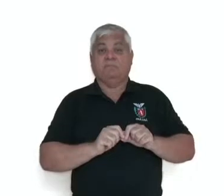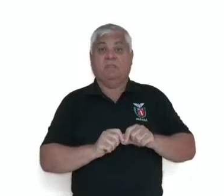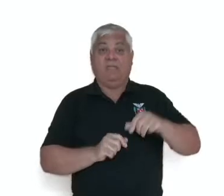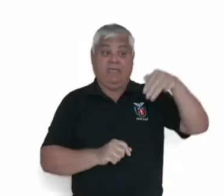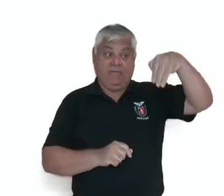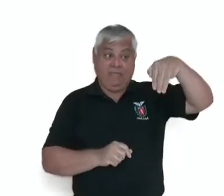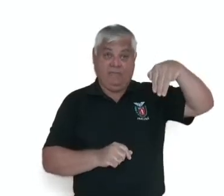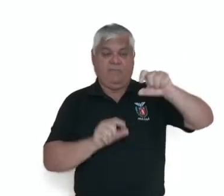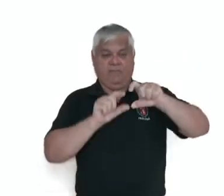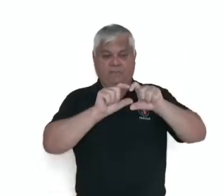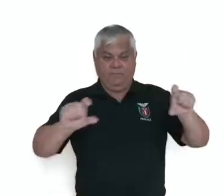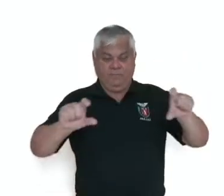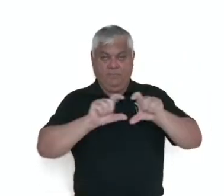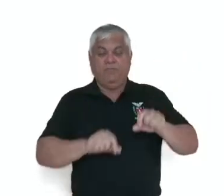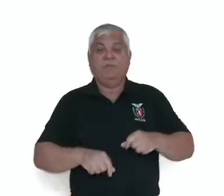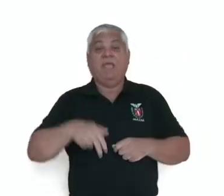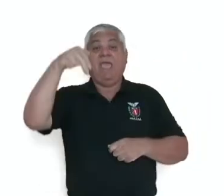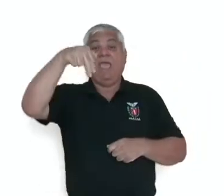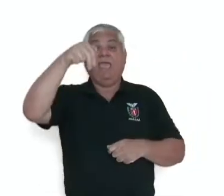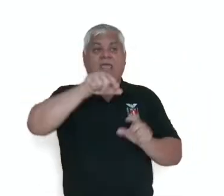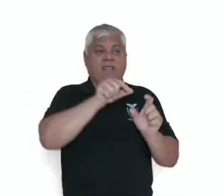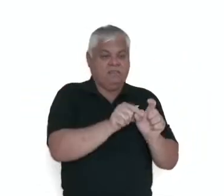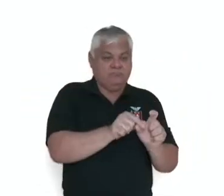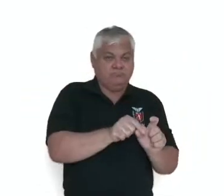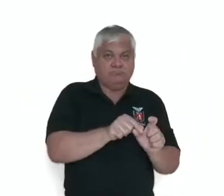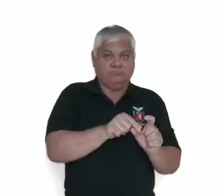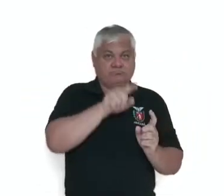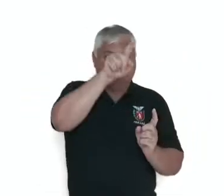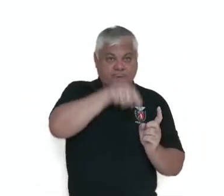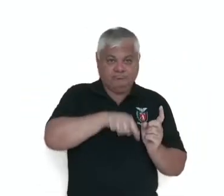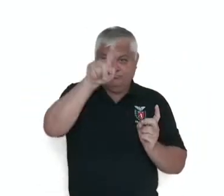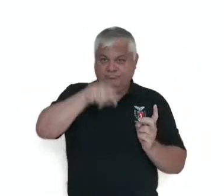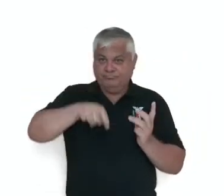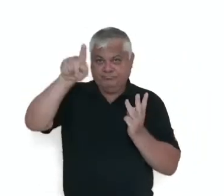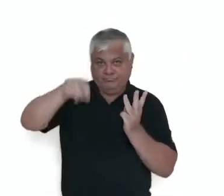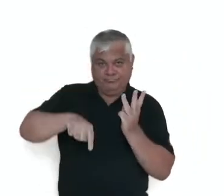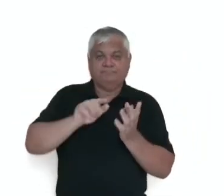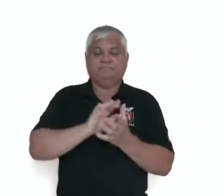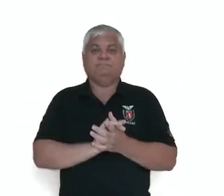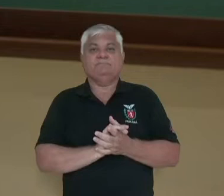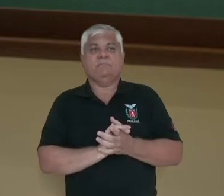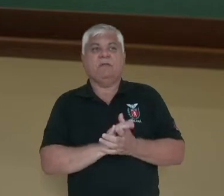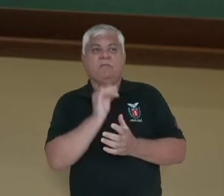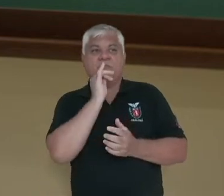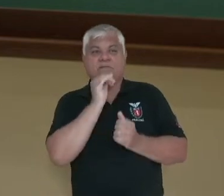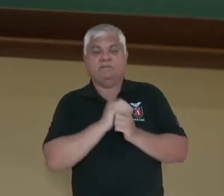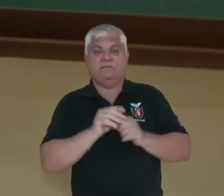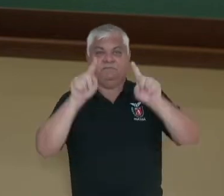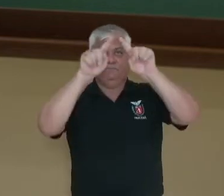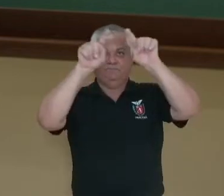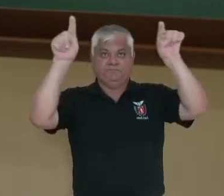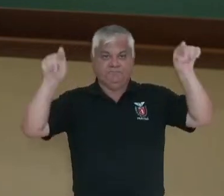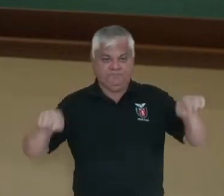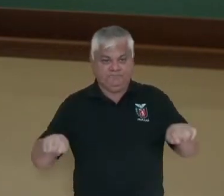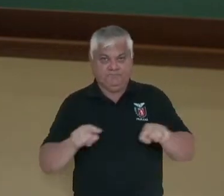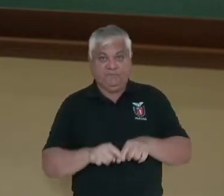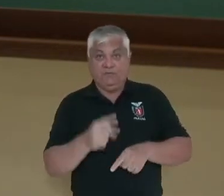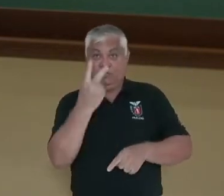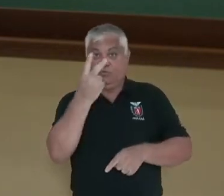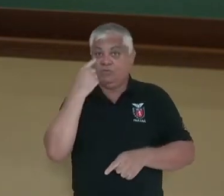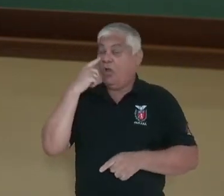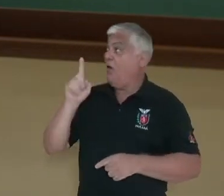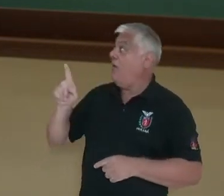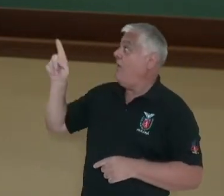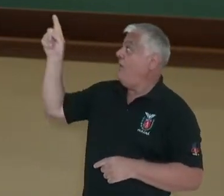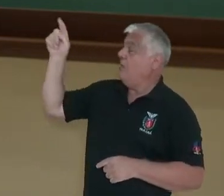horizontais. E N são as colunas verticais. Exemplos, pessoal. Nós temos aqui o exemplo de duas matrizes.